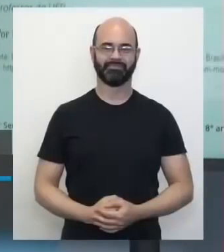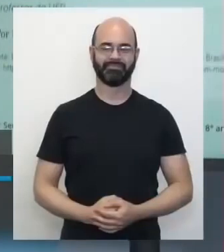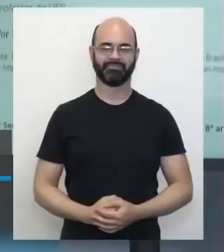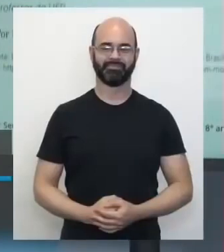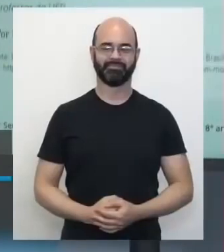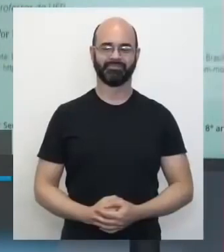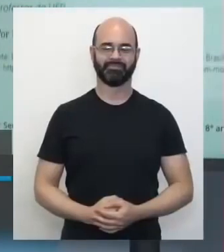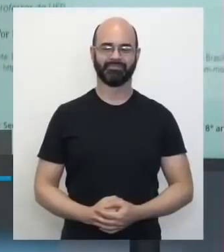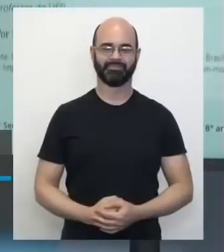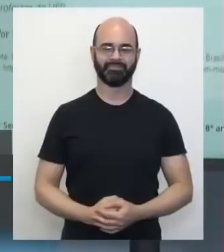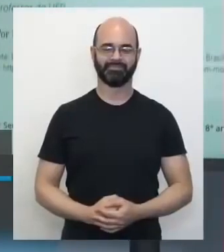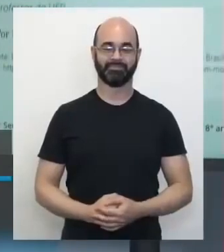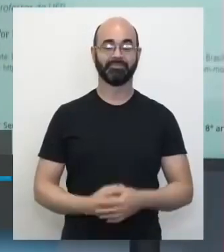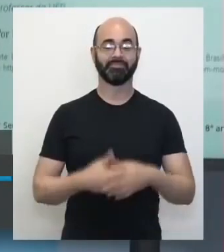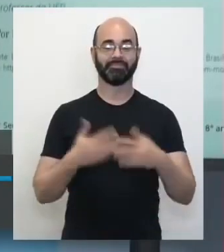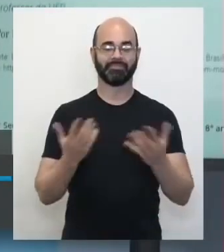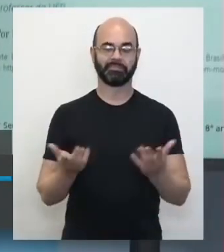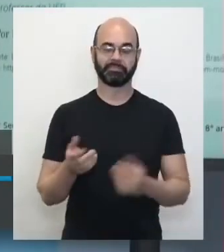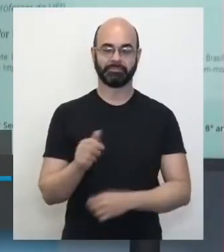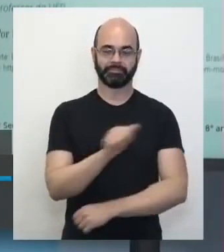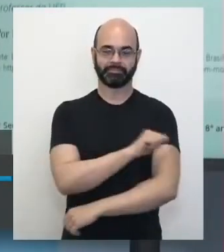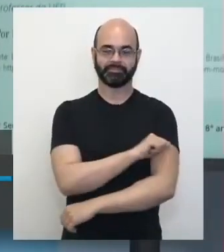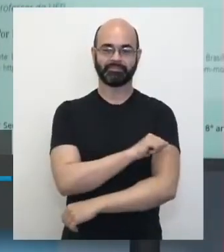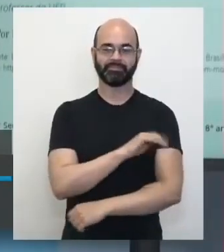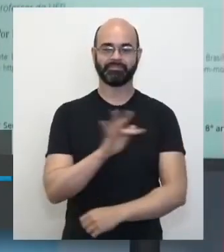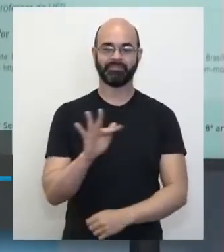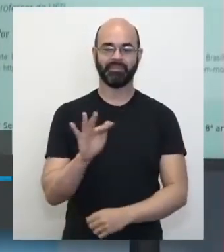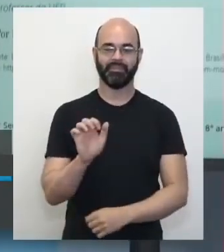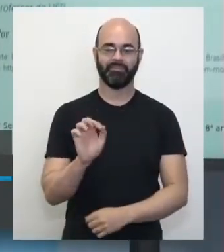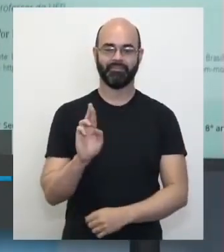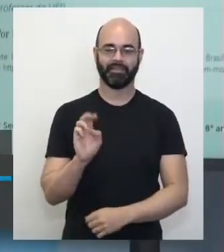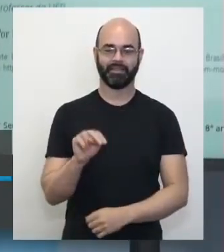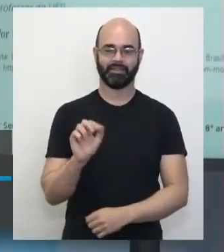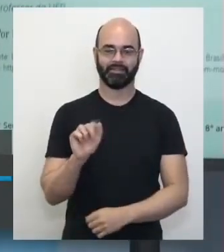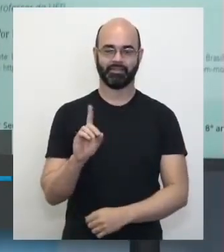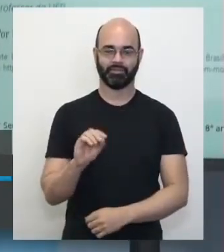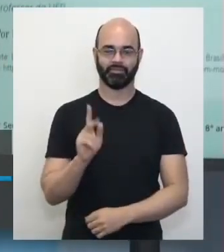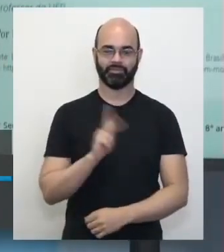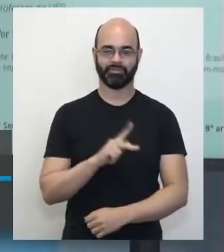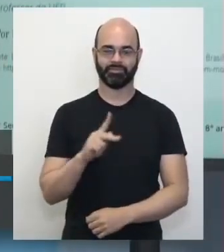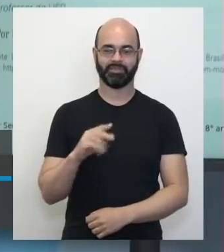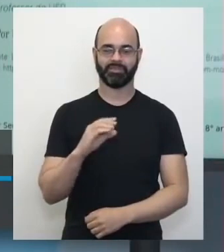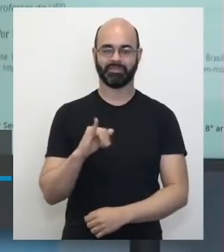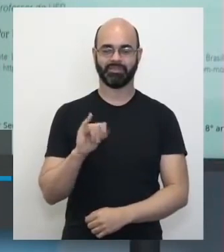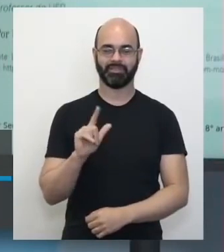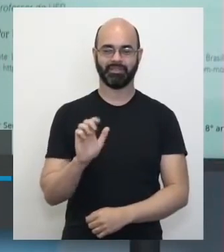Vamos lá então, ó. O aluno Fernando da Procilene,